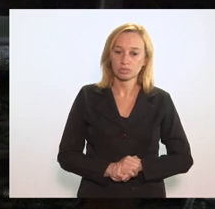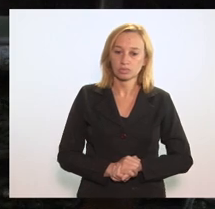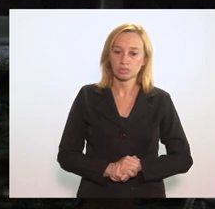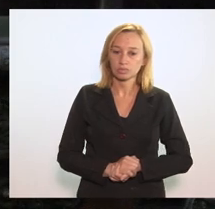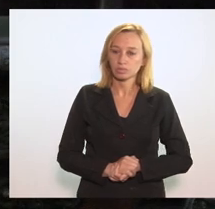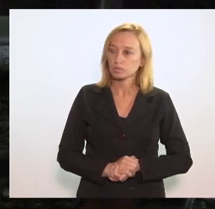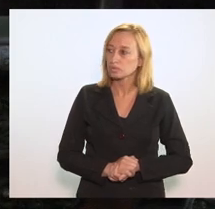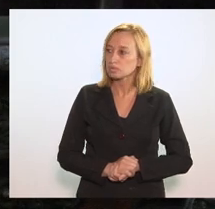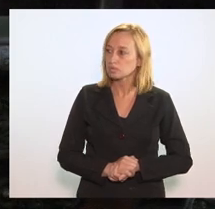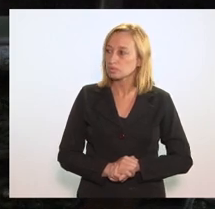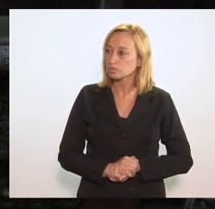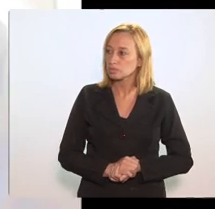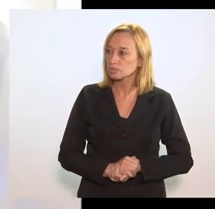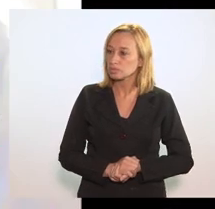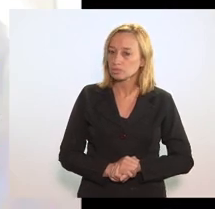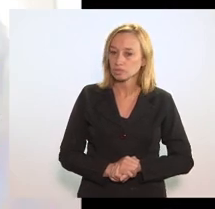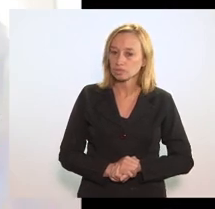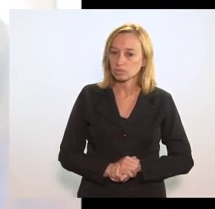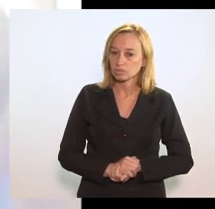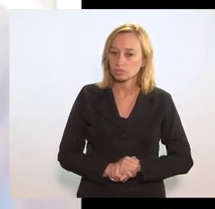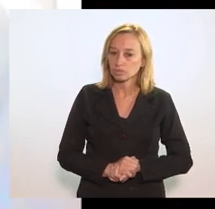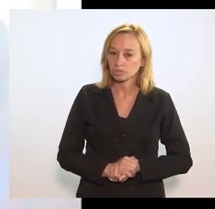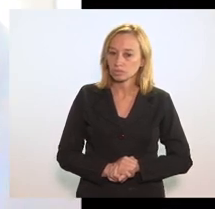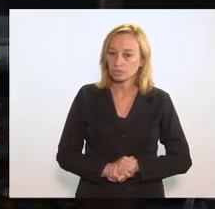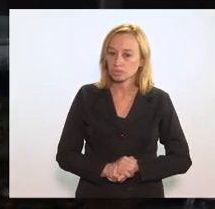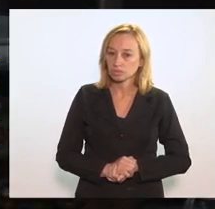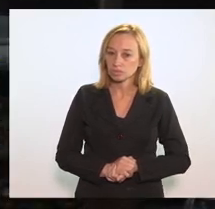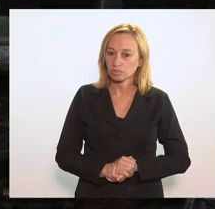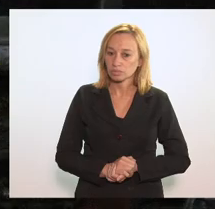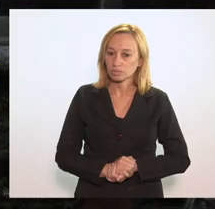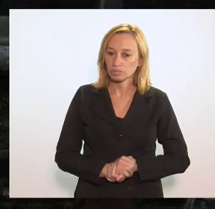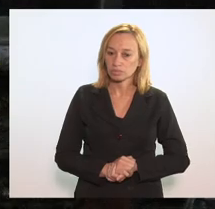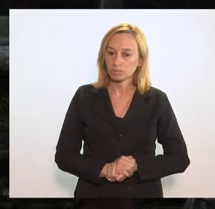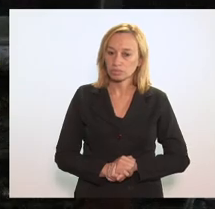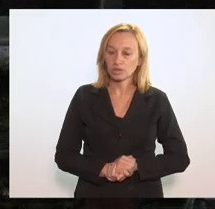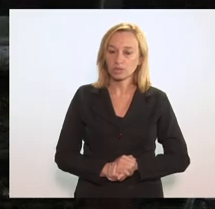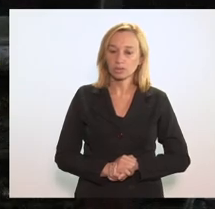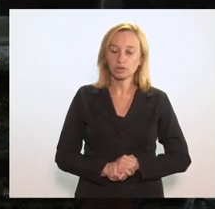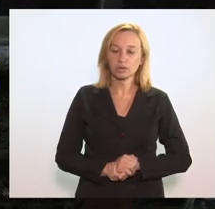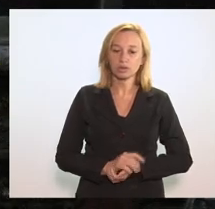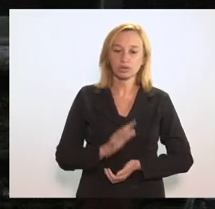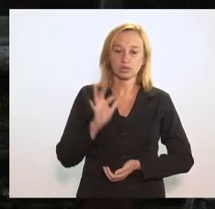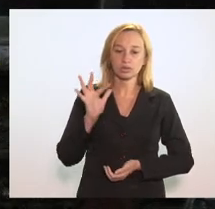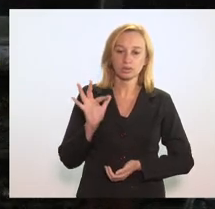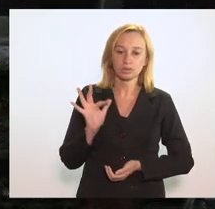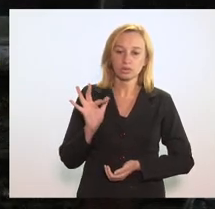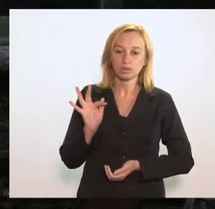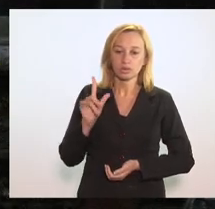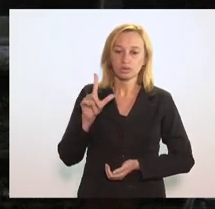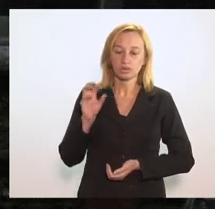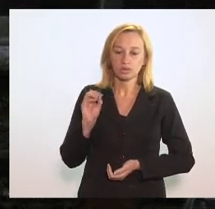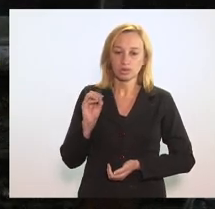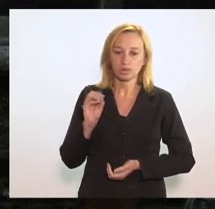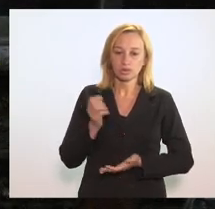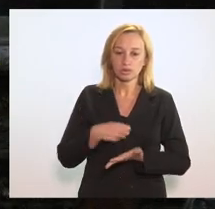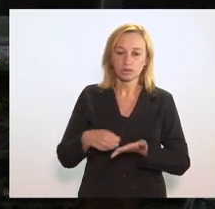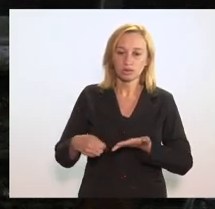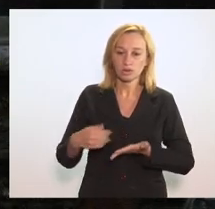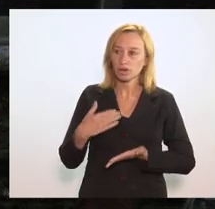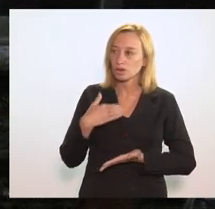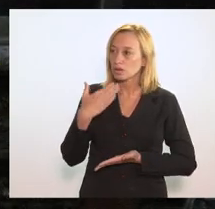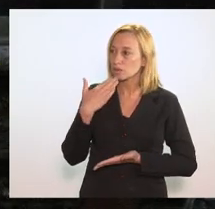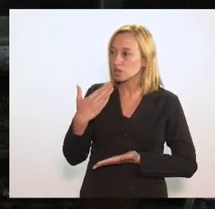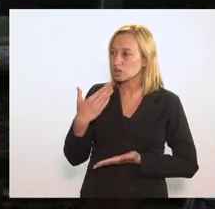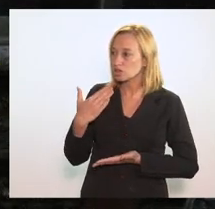Deputada Célia. Deputado Anderson já se retirou. Gostaria de me inscrever. Já se inscreveu e até vou propor